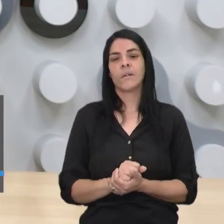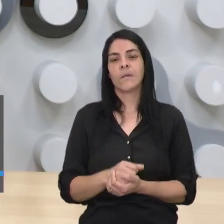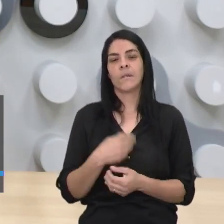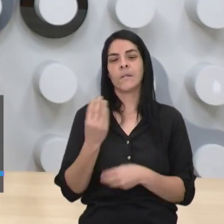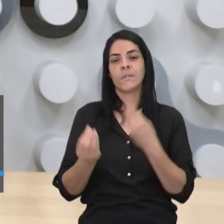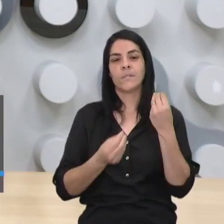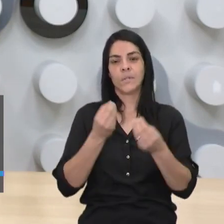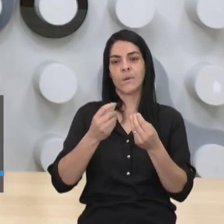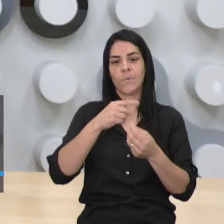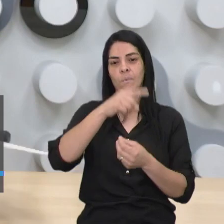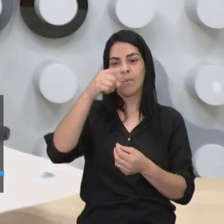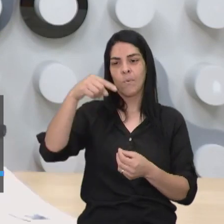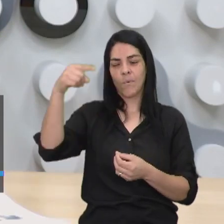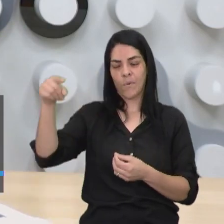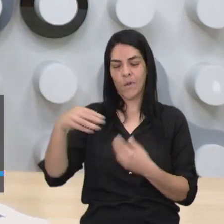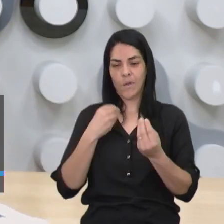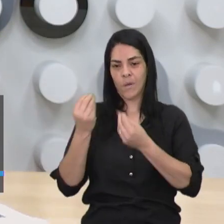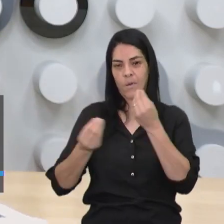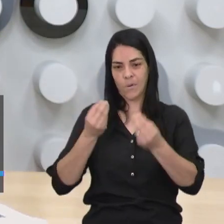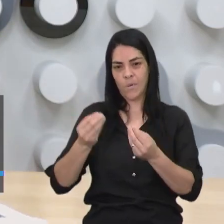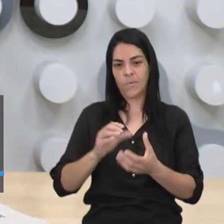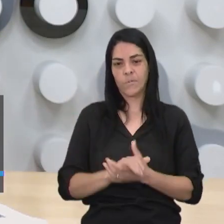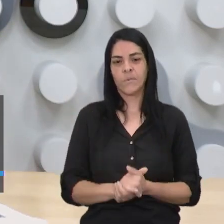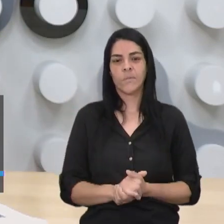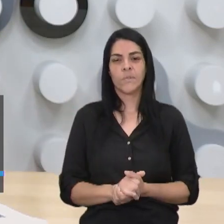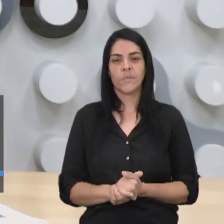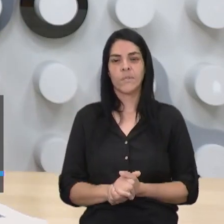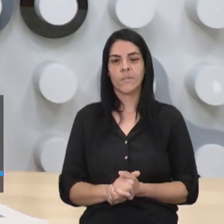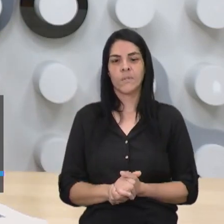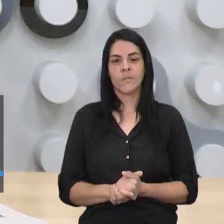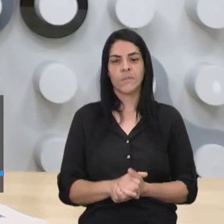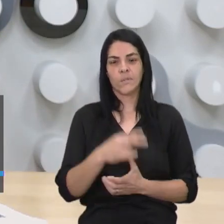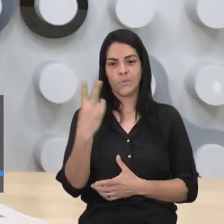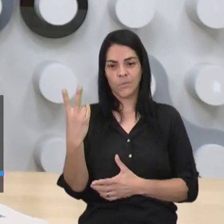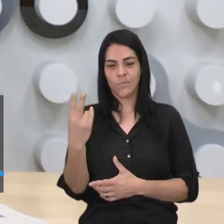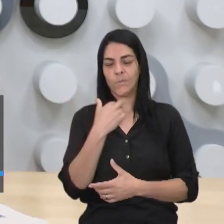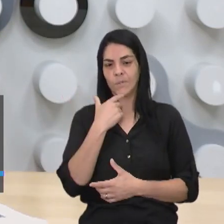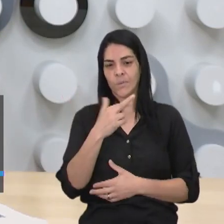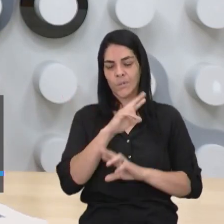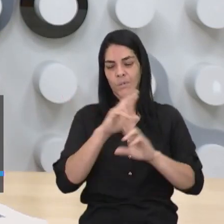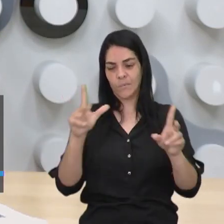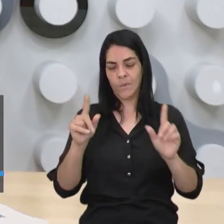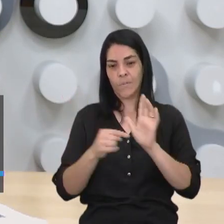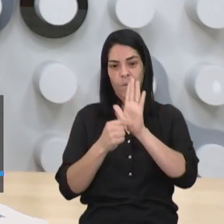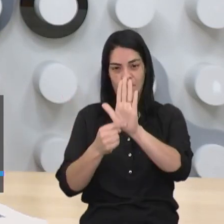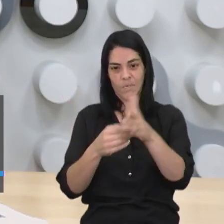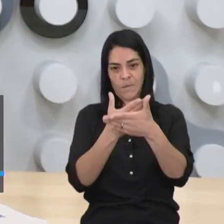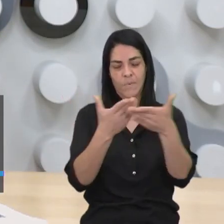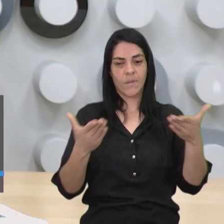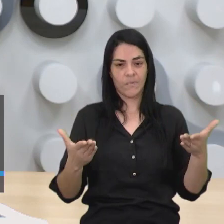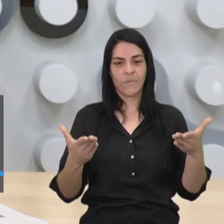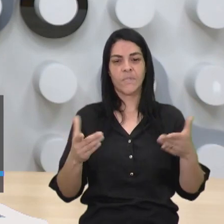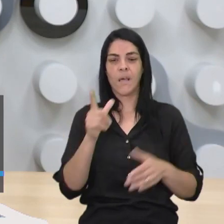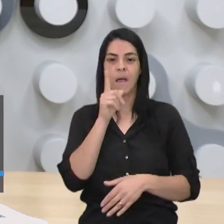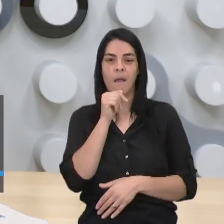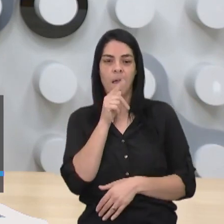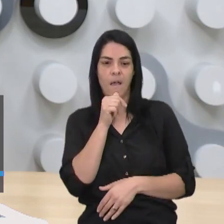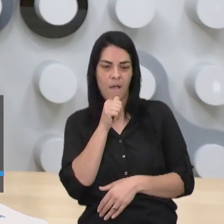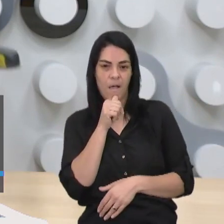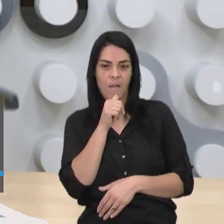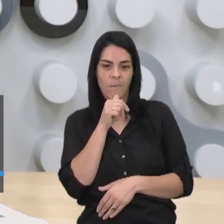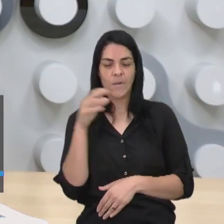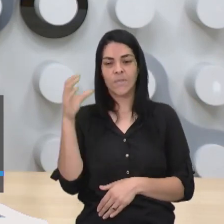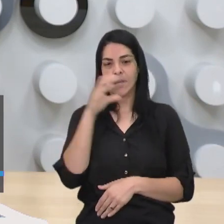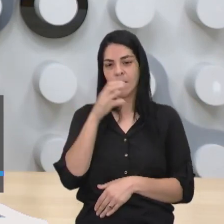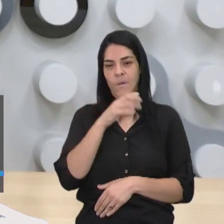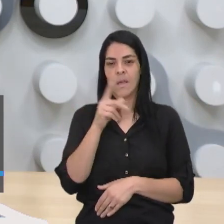é essa corrente, como ela se encontra. Usei post-it de duas cores diferentes, justamente para mostrar as águas